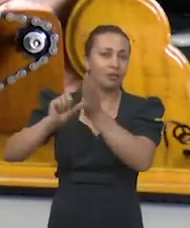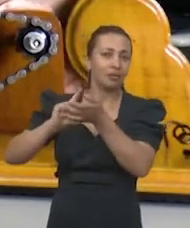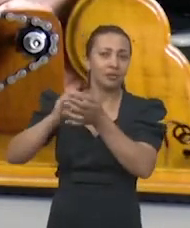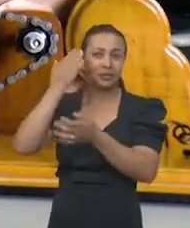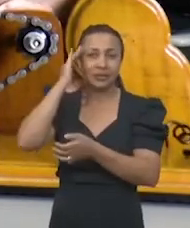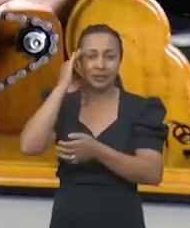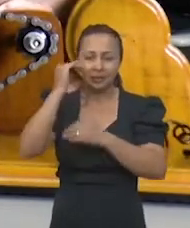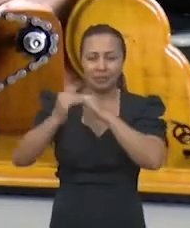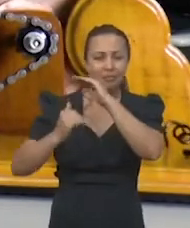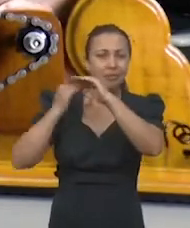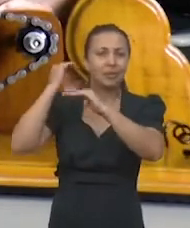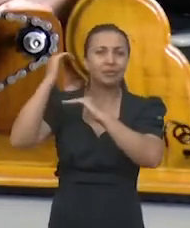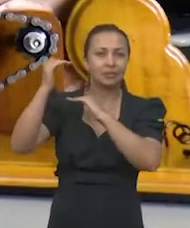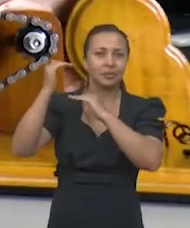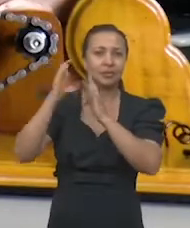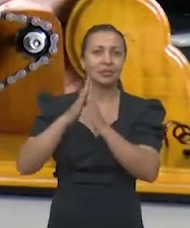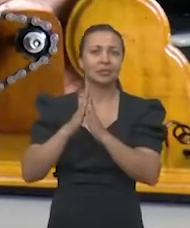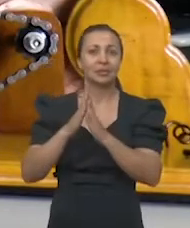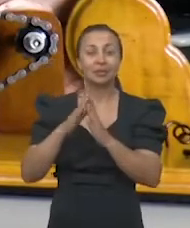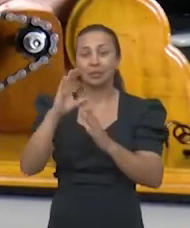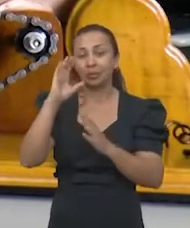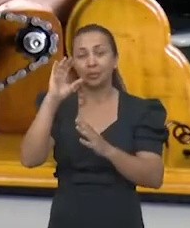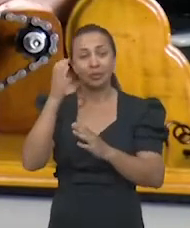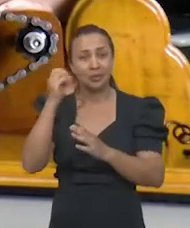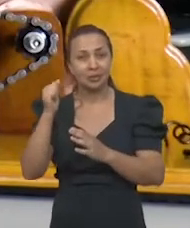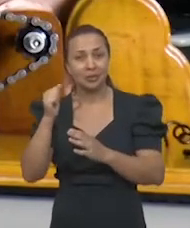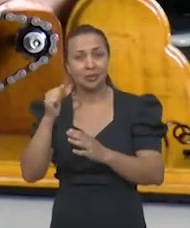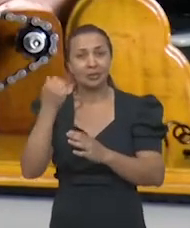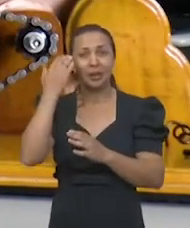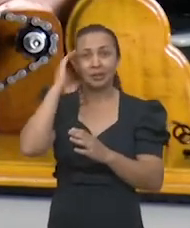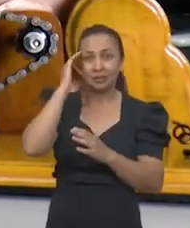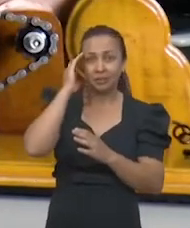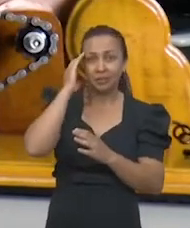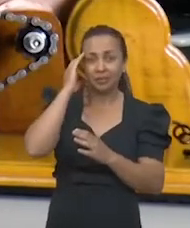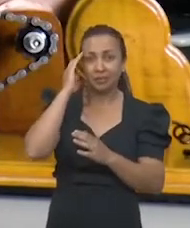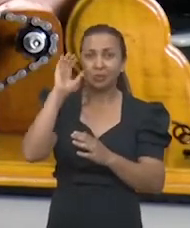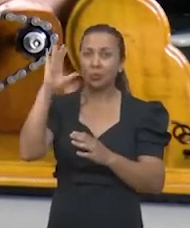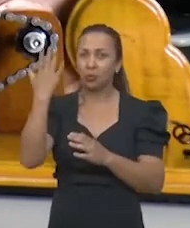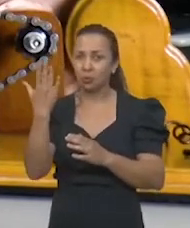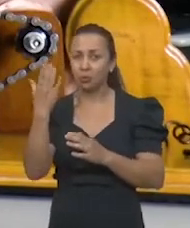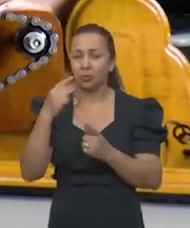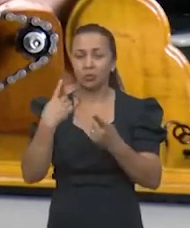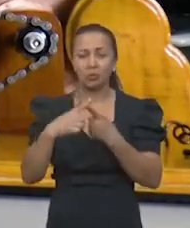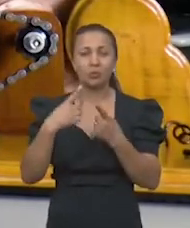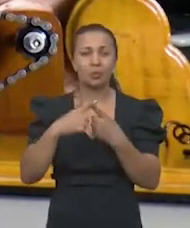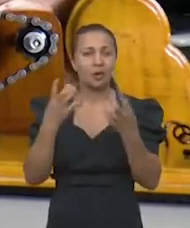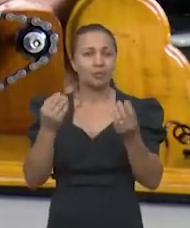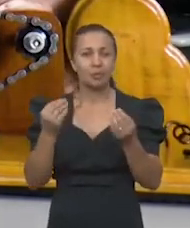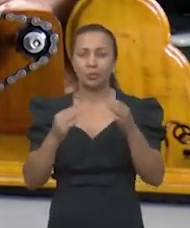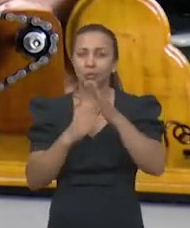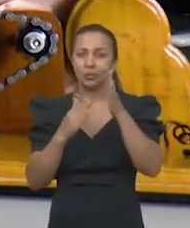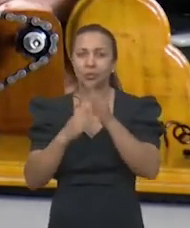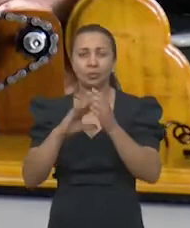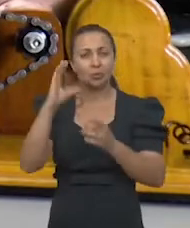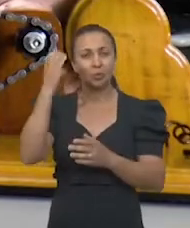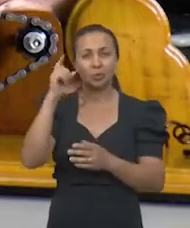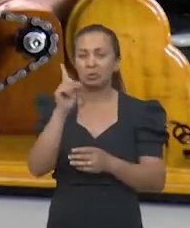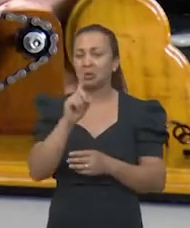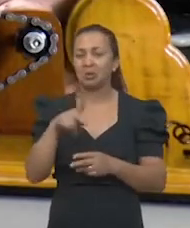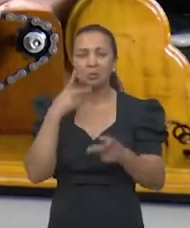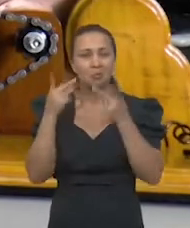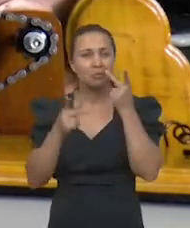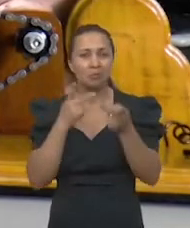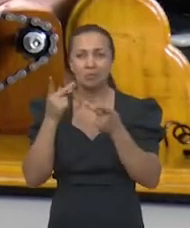momento, e entender o processo do cientista ao entender um fenômeno. Porque muitas vezes o cientista, ele